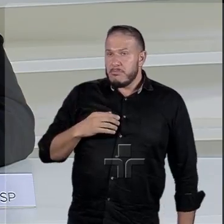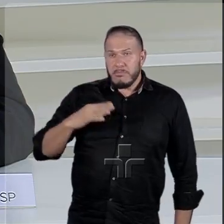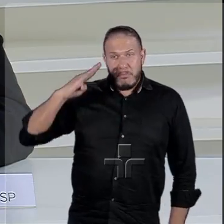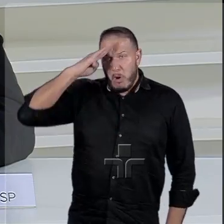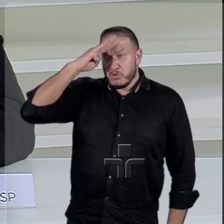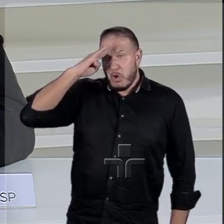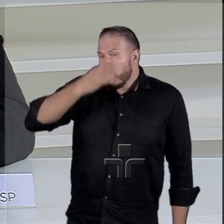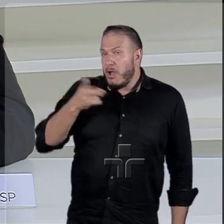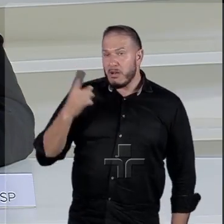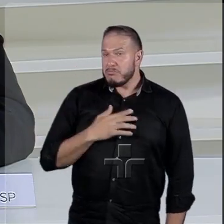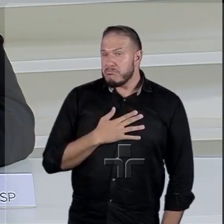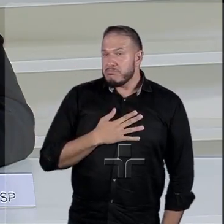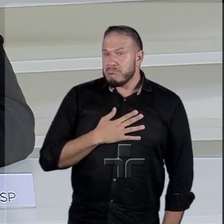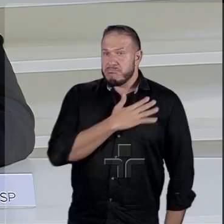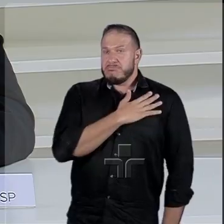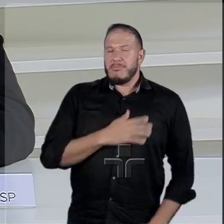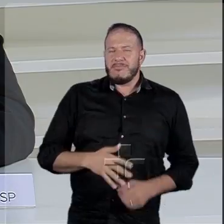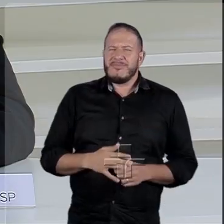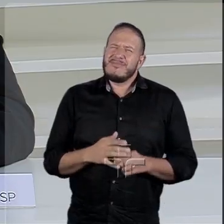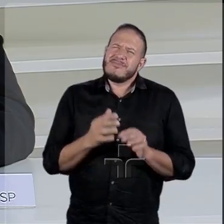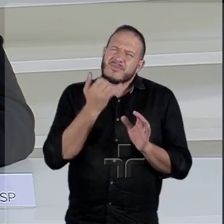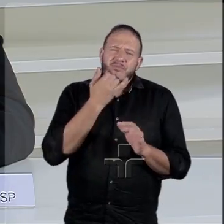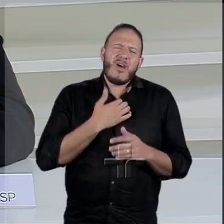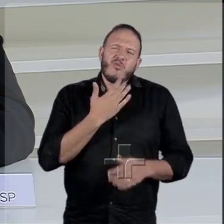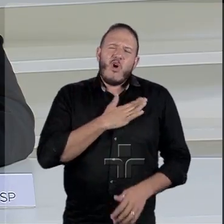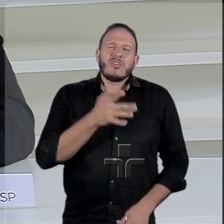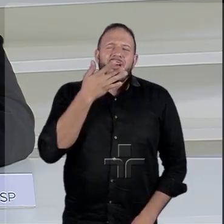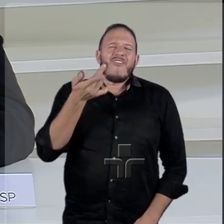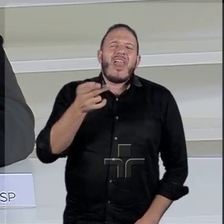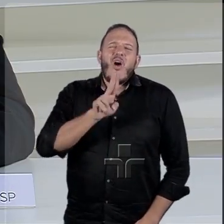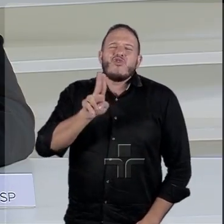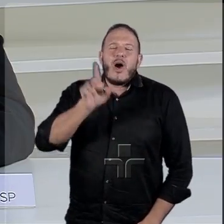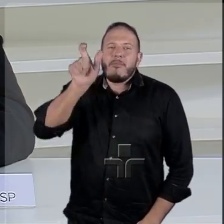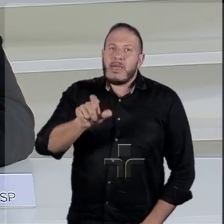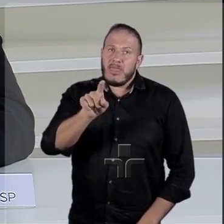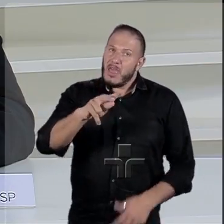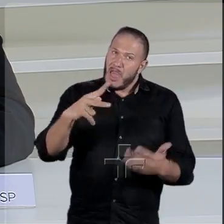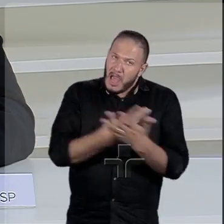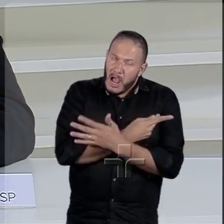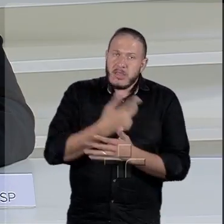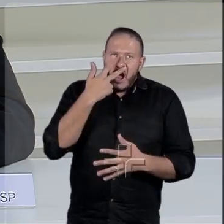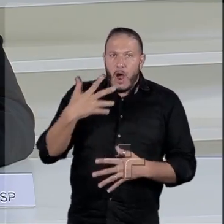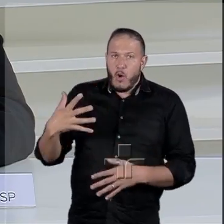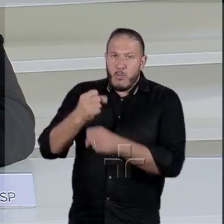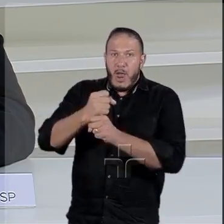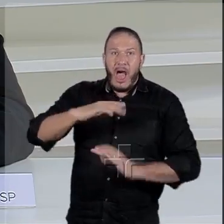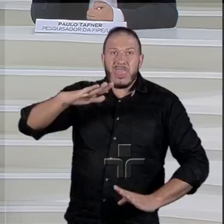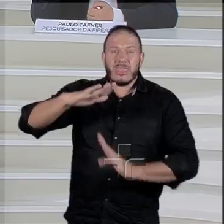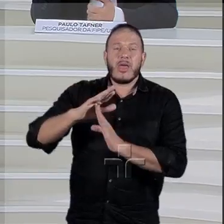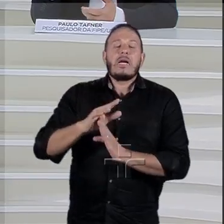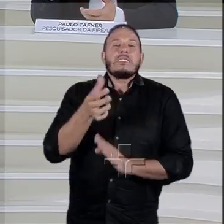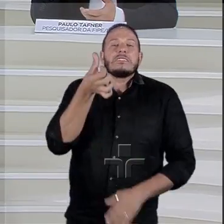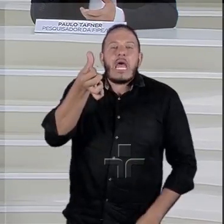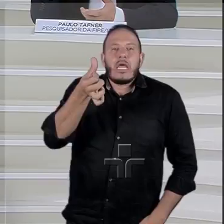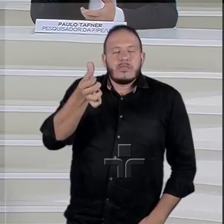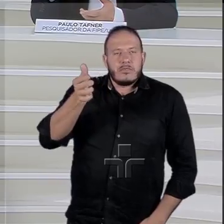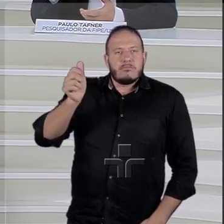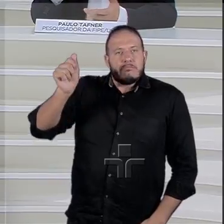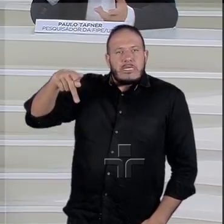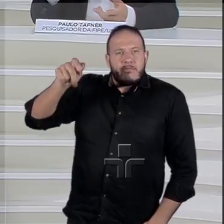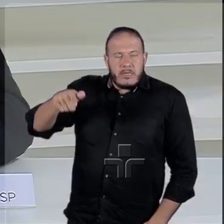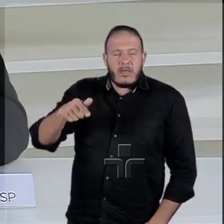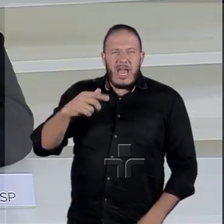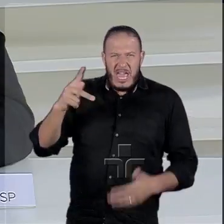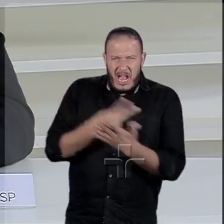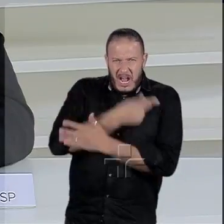gosto de falar de pessoas porque, como eu disse, né, quem está errado em acumular 6 pensões não é a pessoa, é a lei.